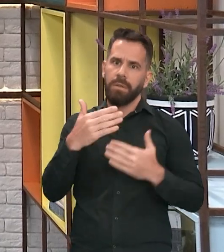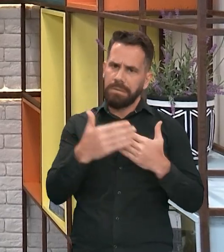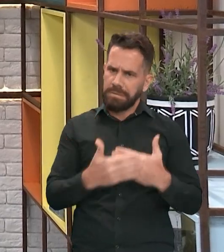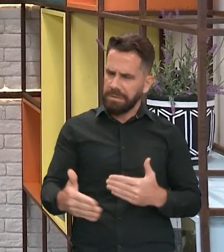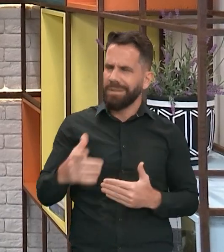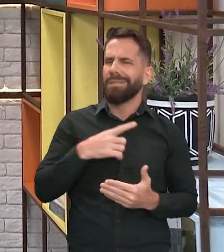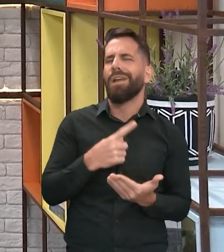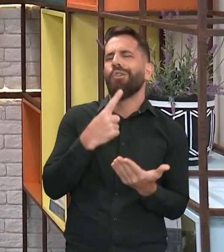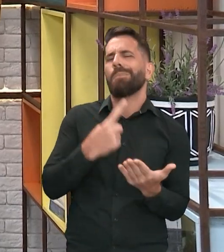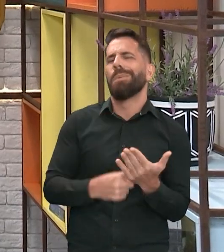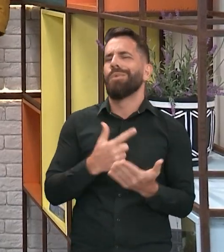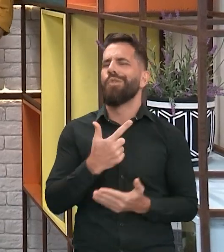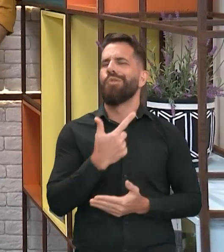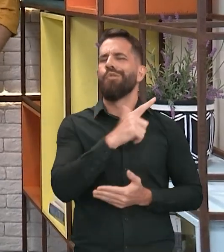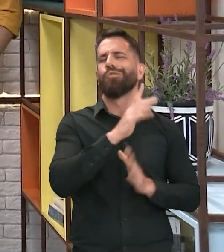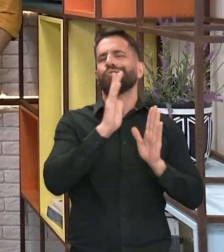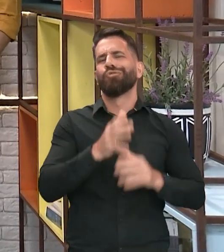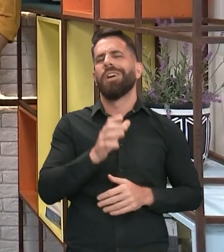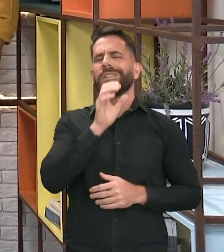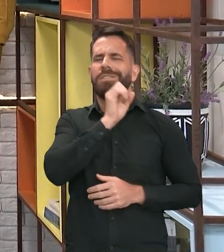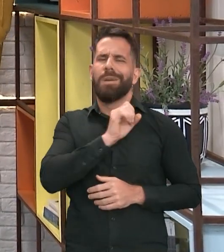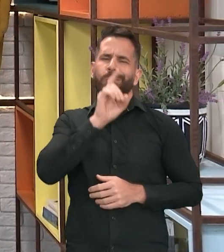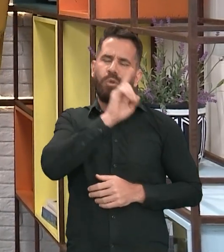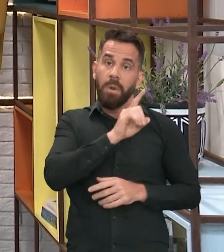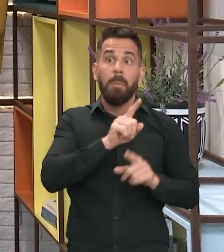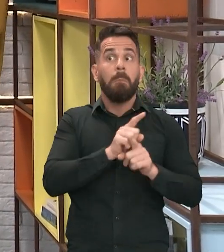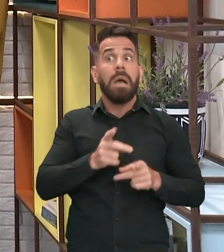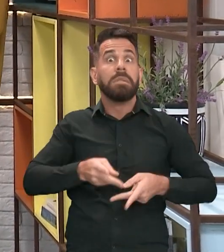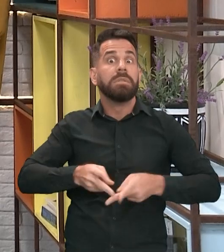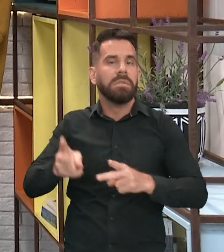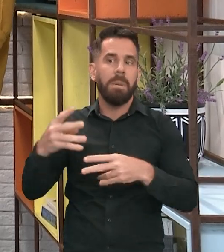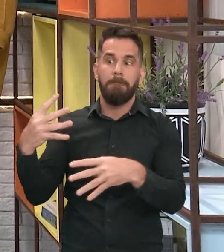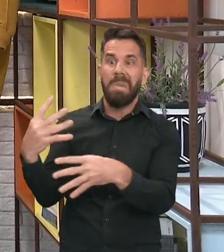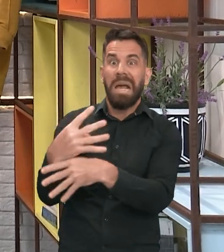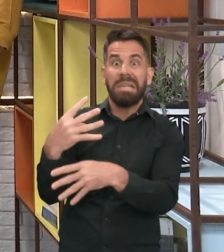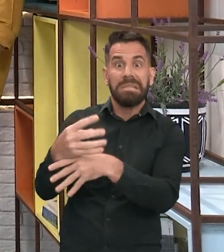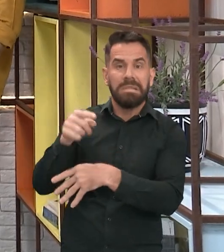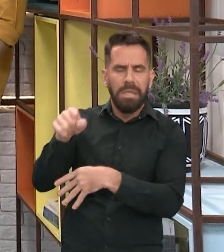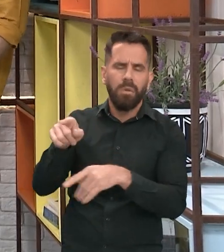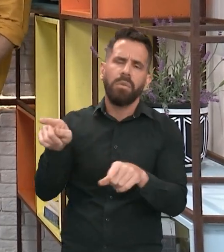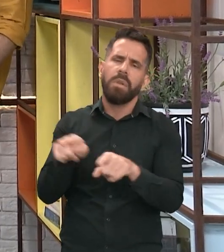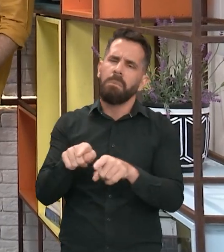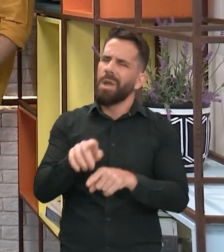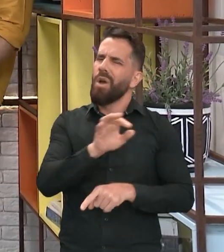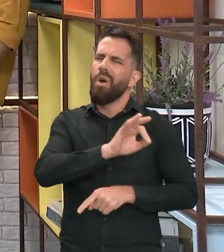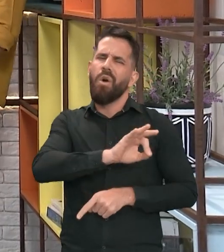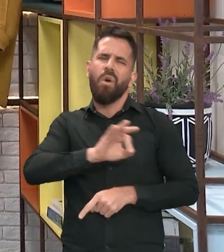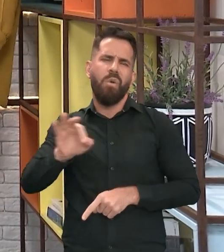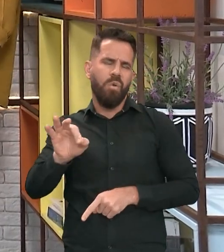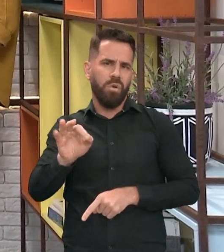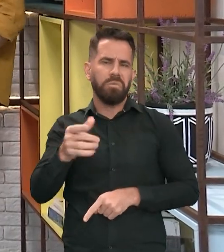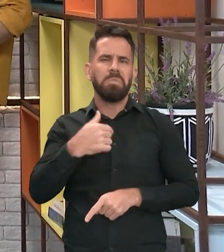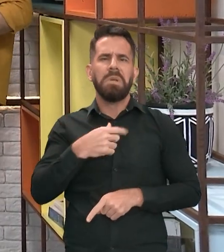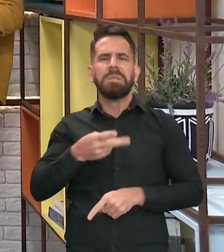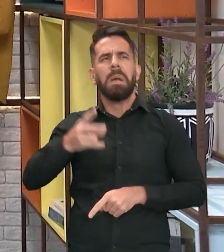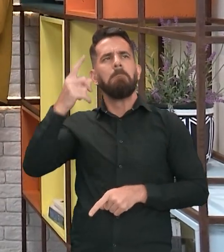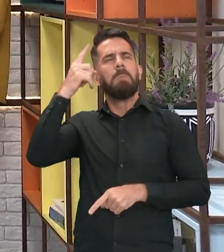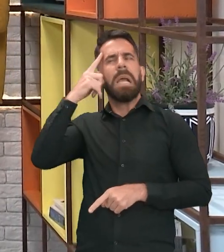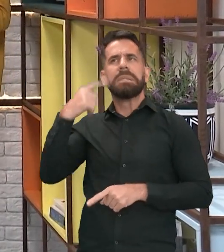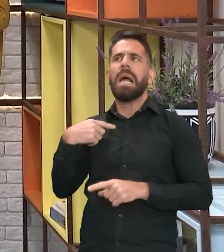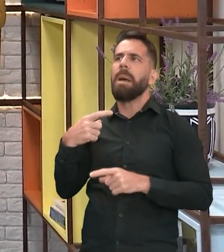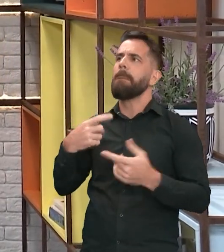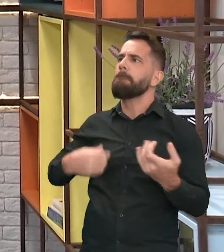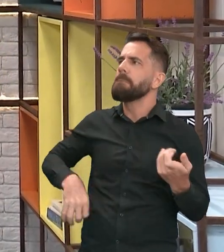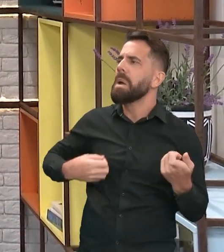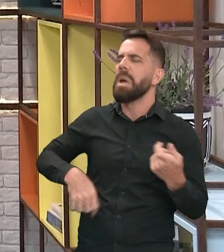outro compromisso, mas lá sempre tem, né? No Basileu França. E essa é uma ótima dica, porque muitas pessoas falam assim, o sertanejo, que tem